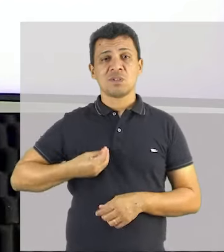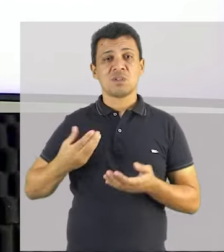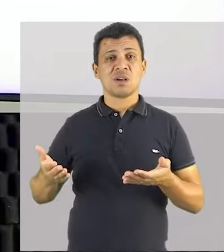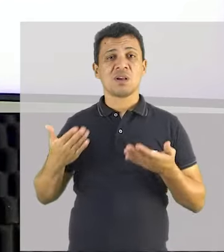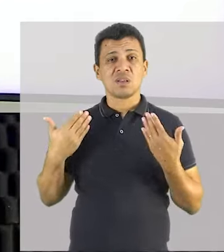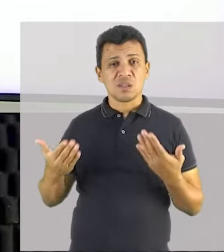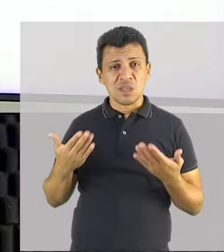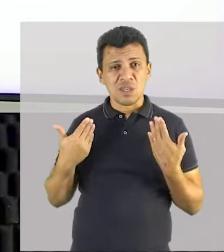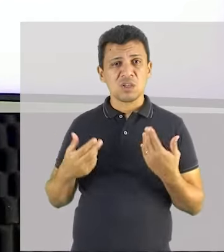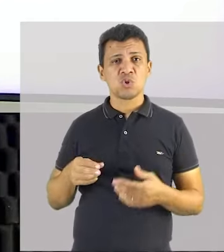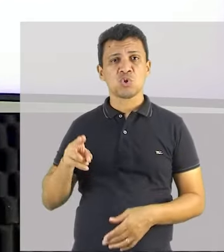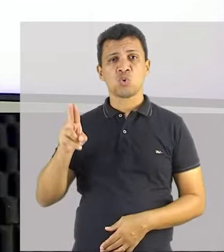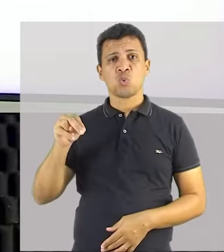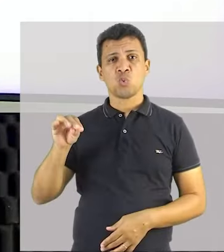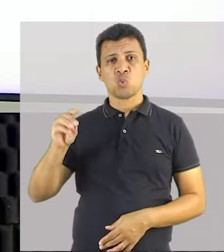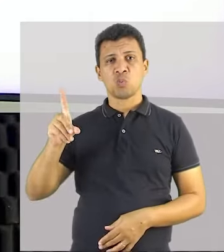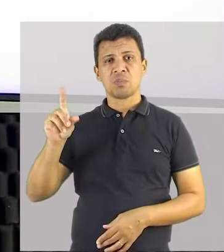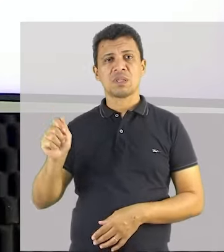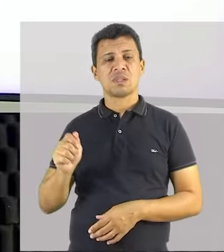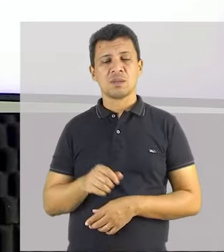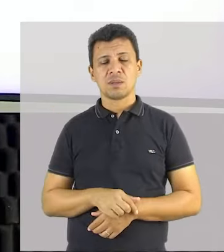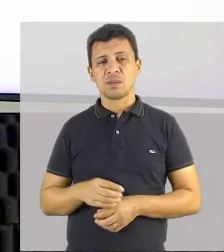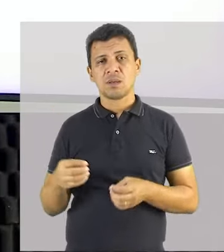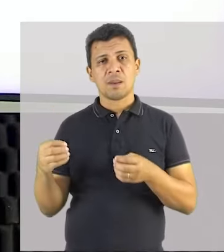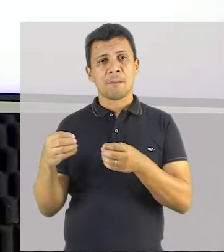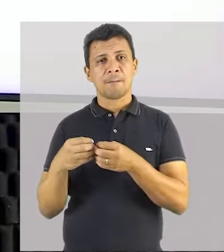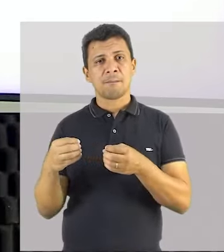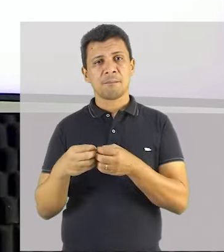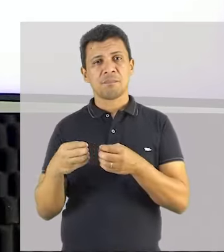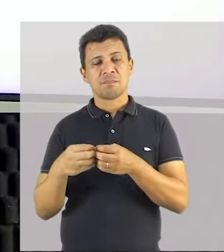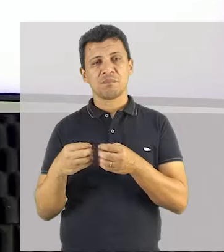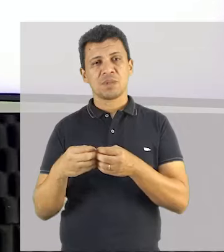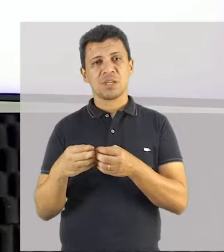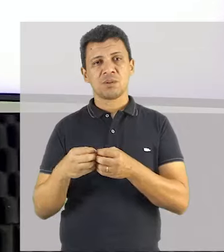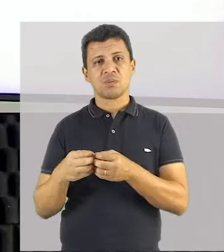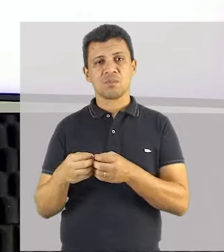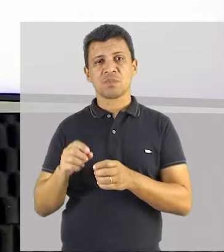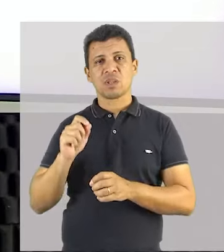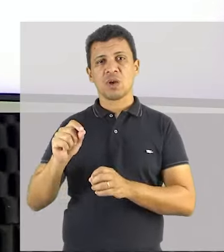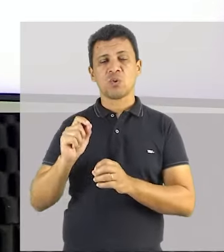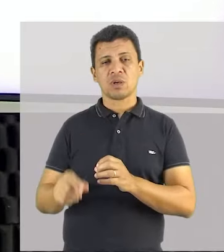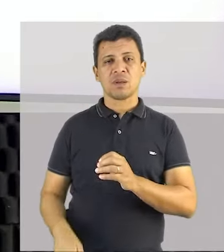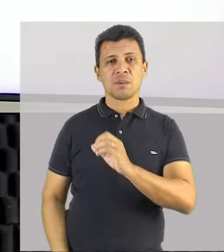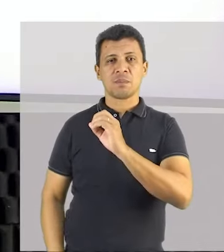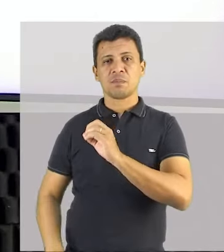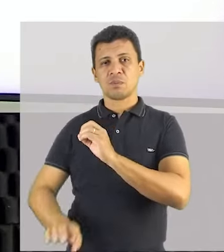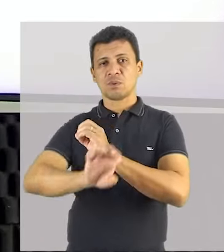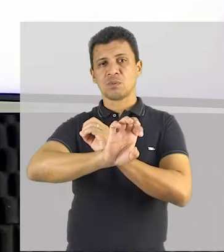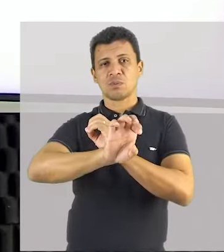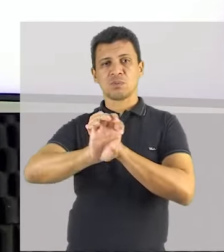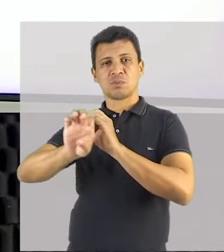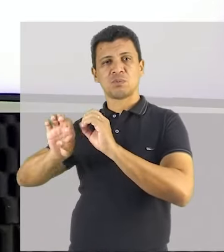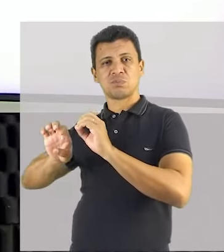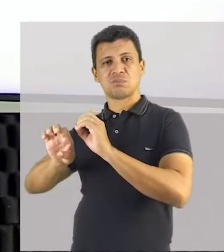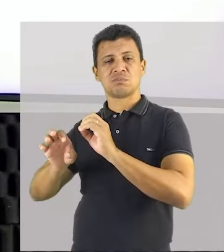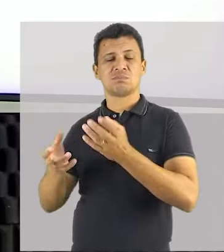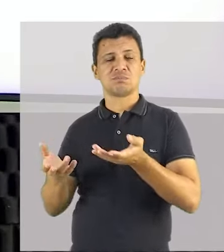quente úmida né próxima a à região equatorial próxima ao Equador né então